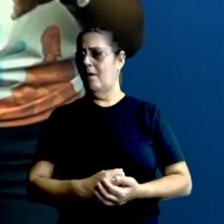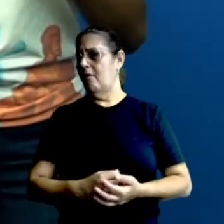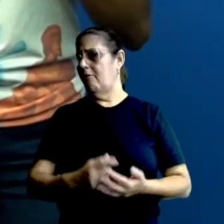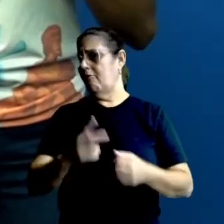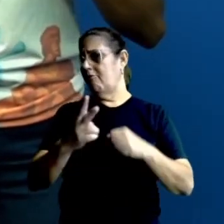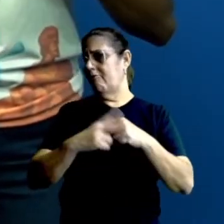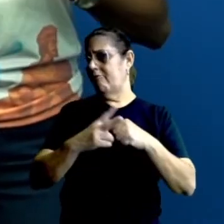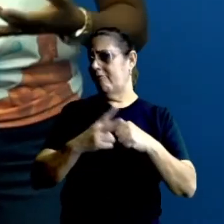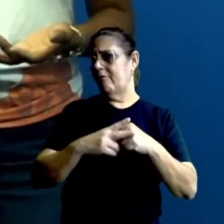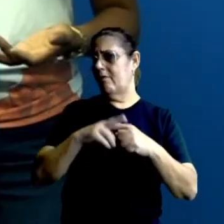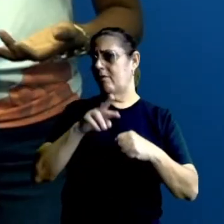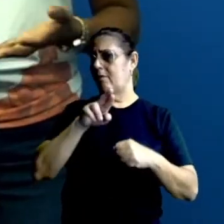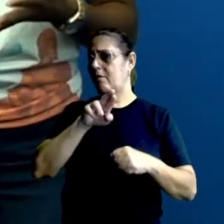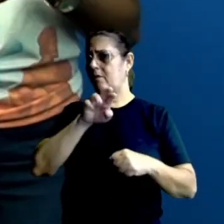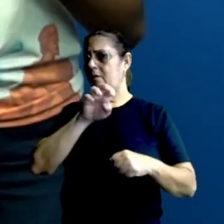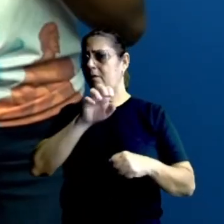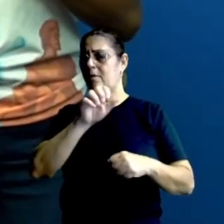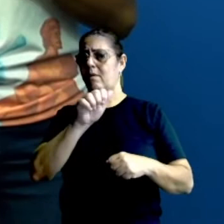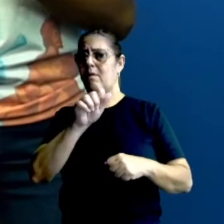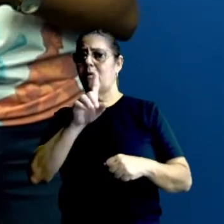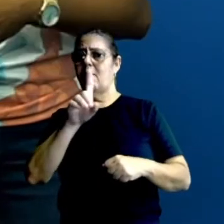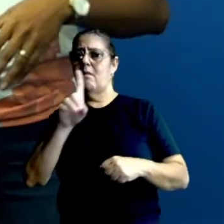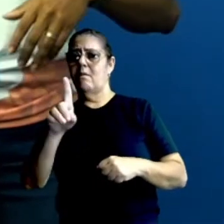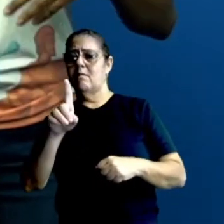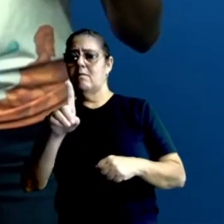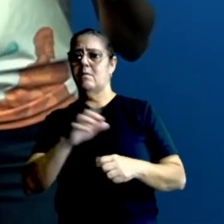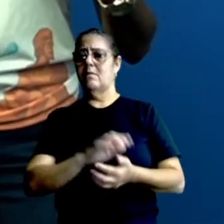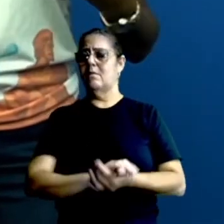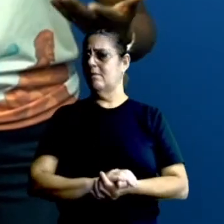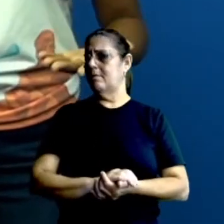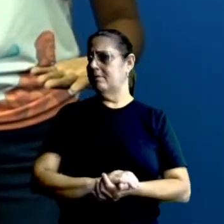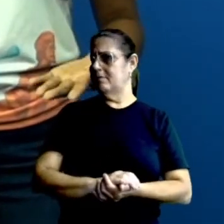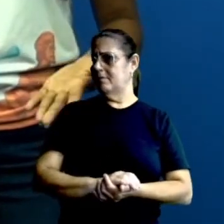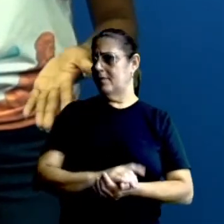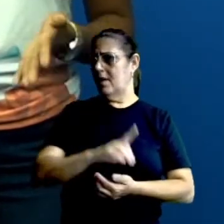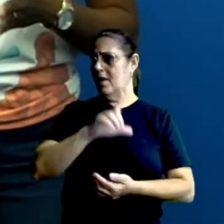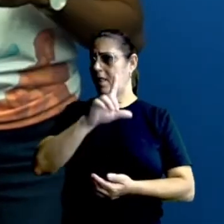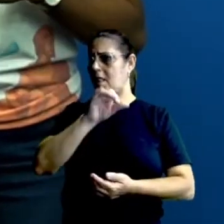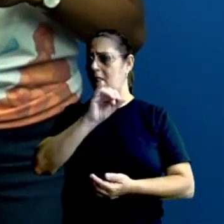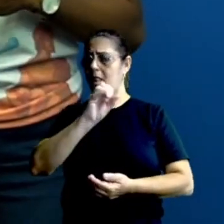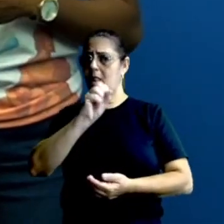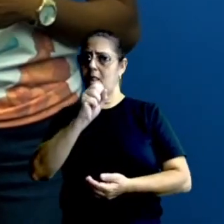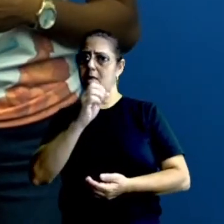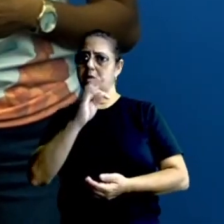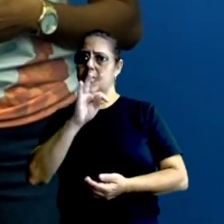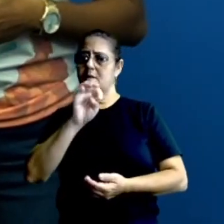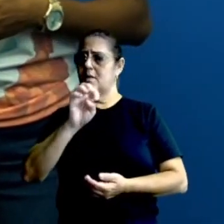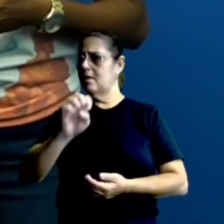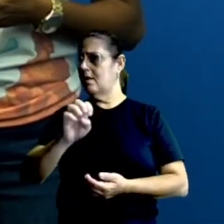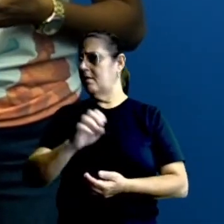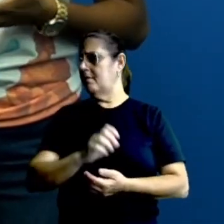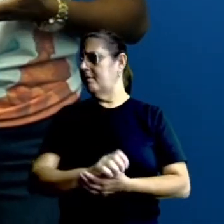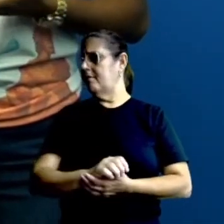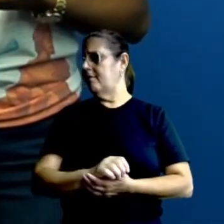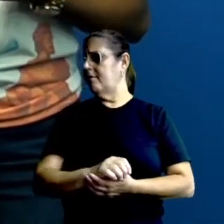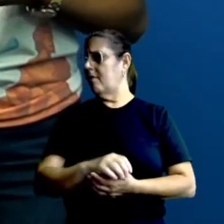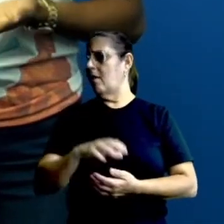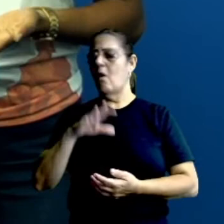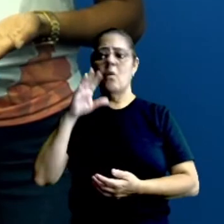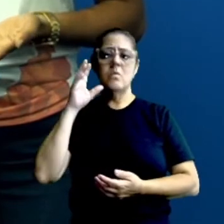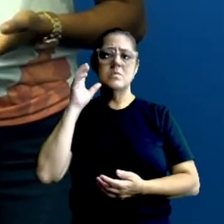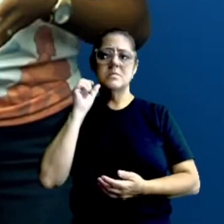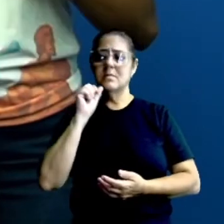verbos como read, que quer dizer leia. Temos listen, ouça. Temos